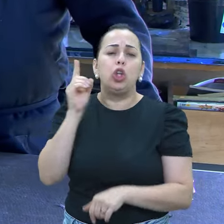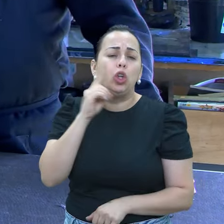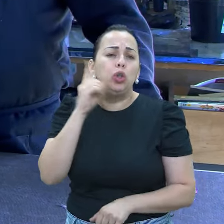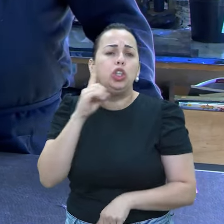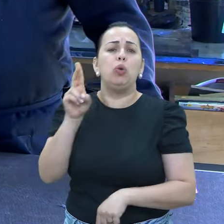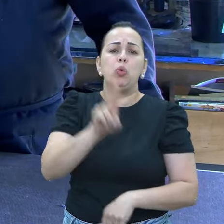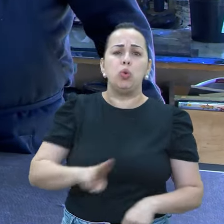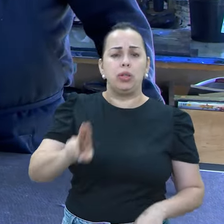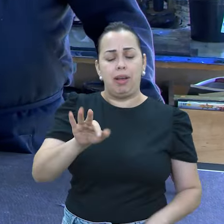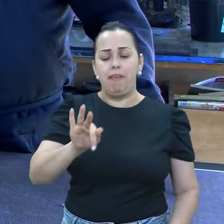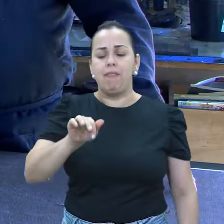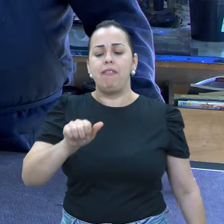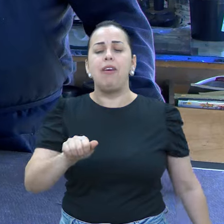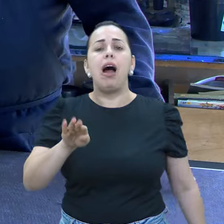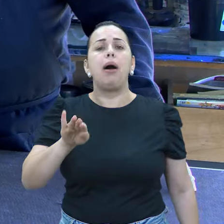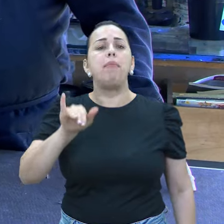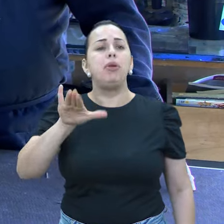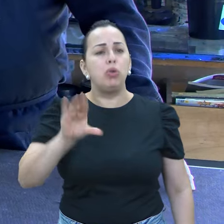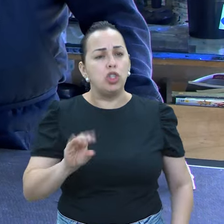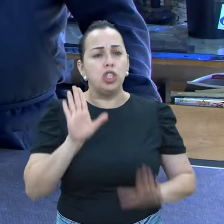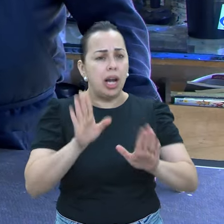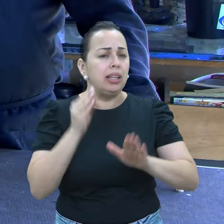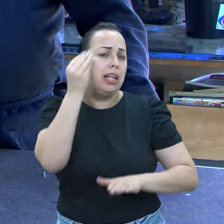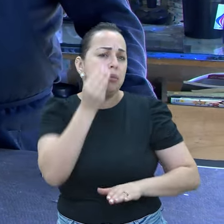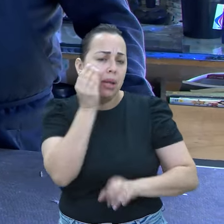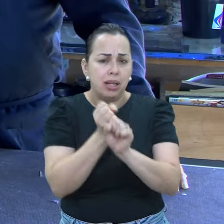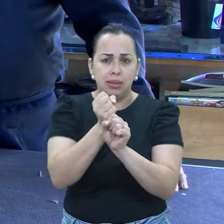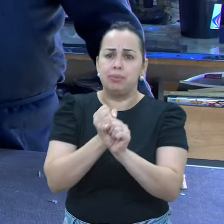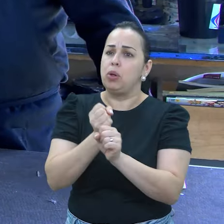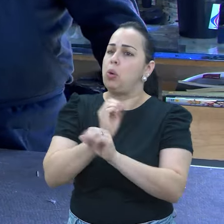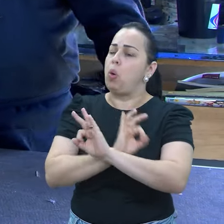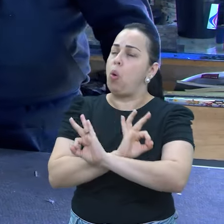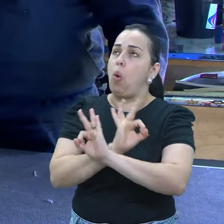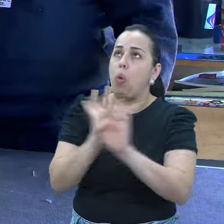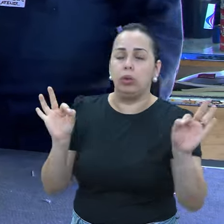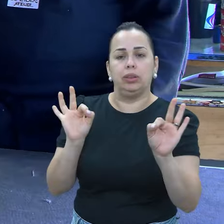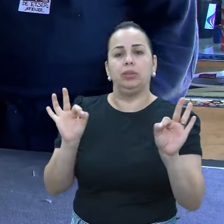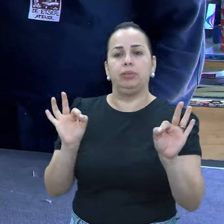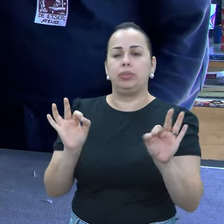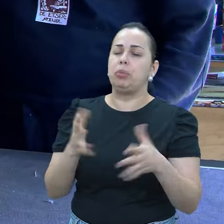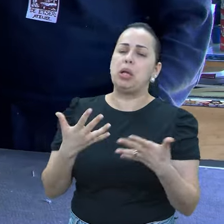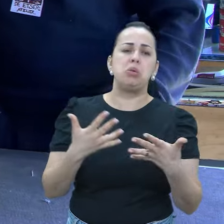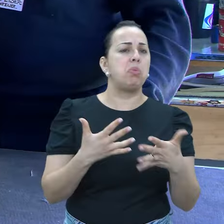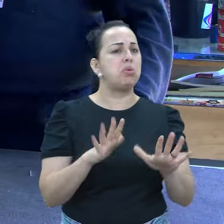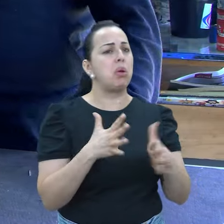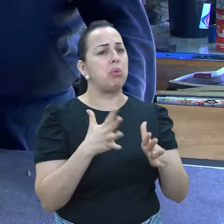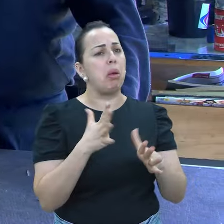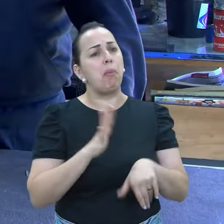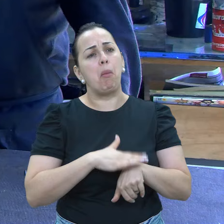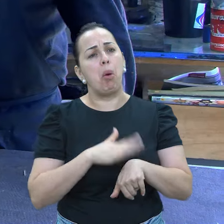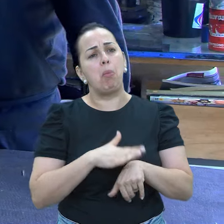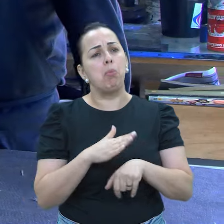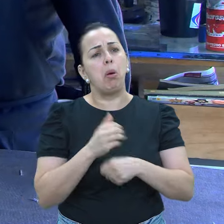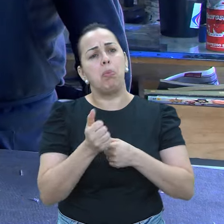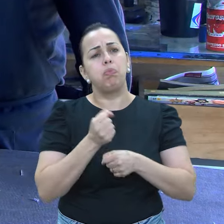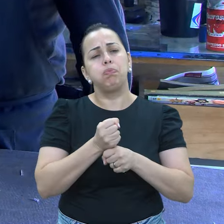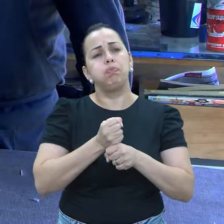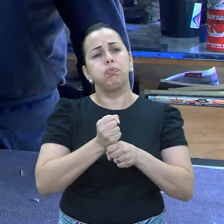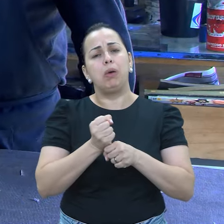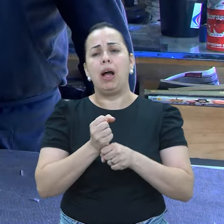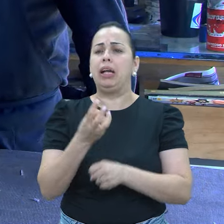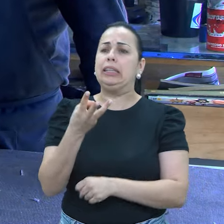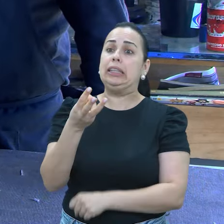por exemplo. Fábio, você já trabalha com isso tem tempinho bom já, né? Bom, muito bom. Bastante Quantos tempo. anos, mais ou menos? Talvez